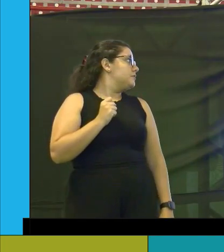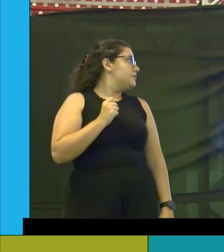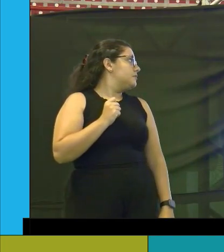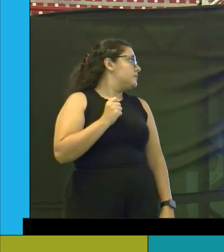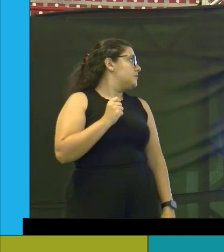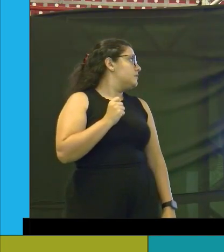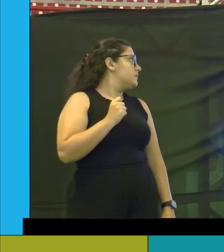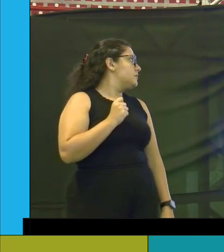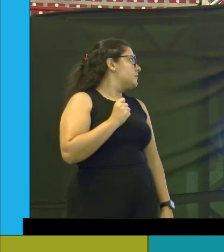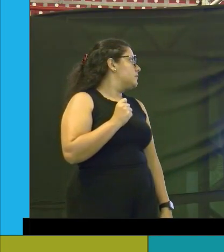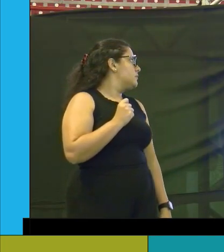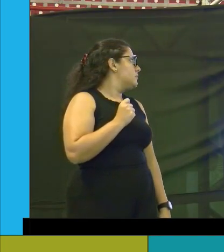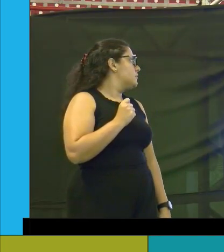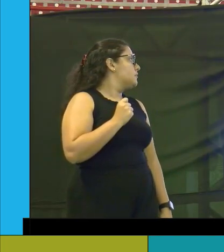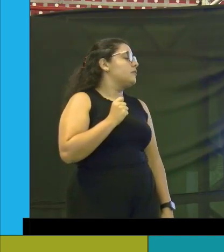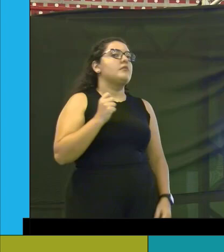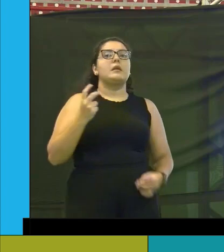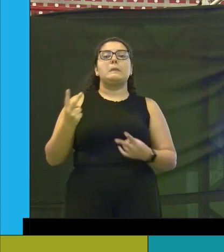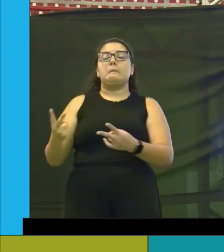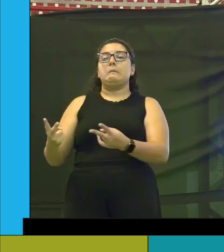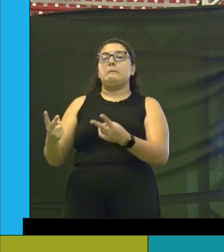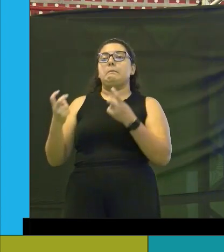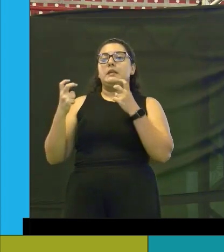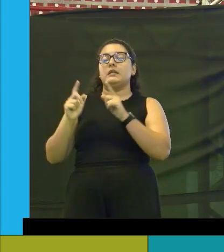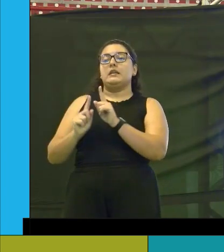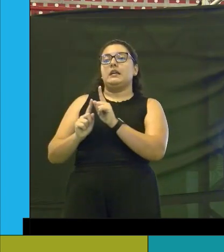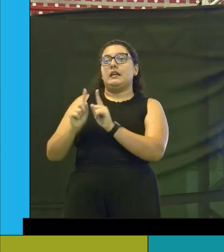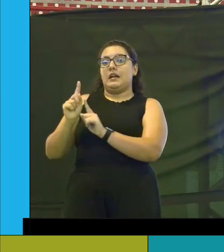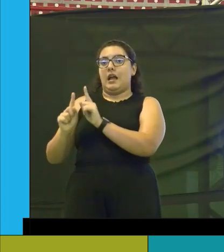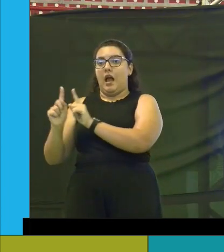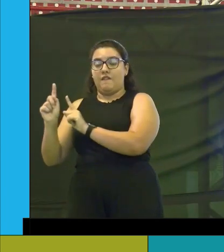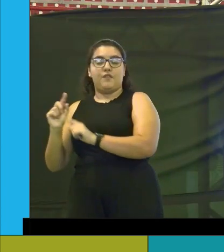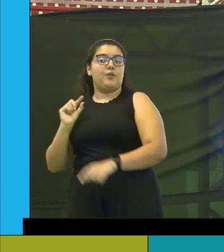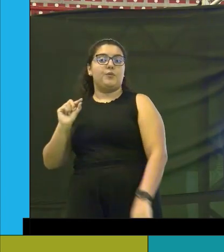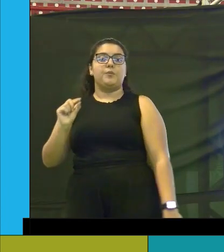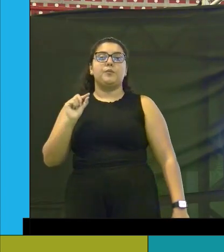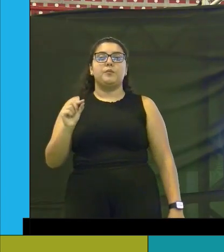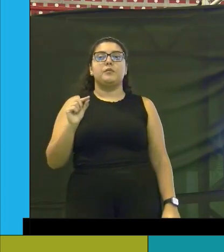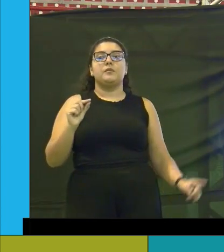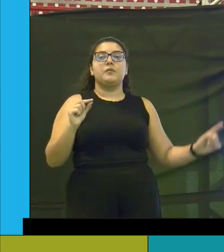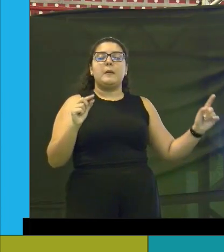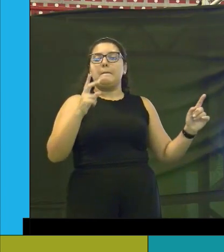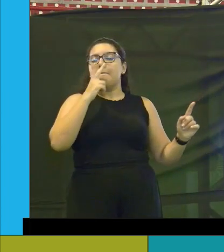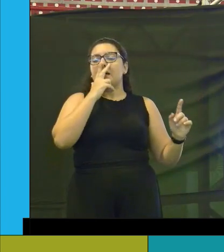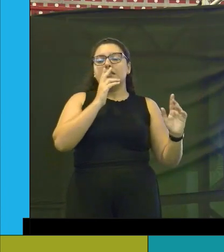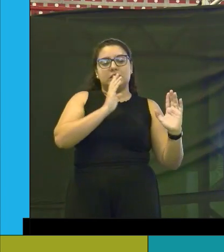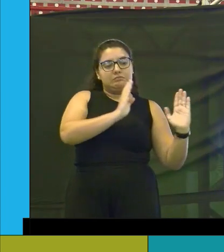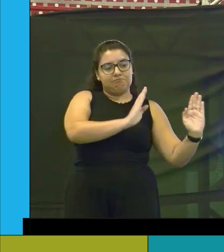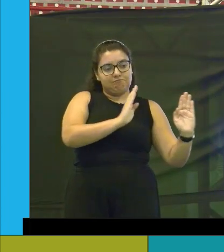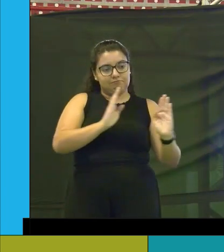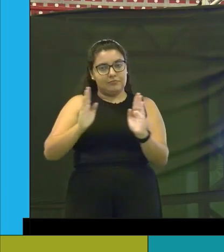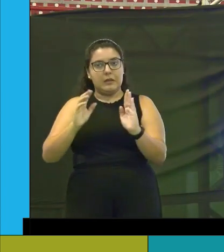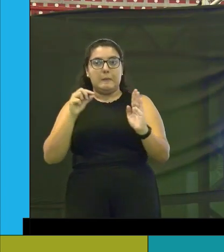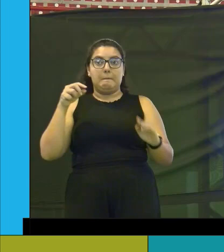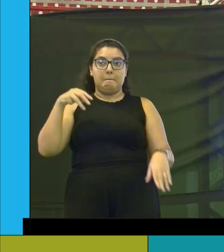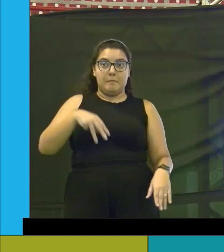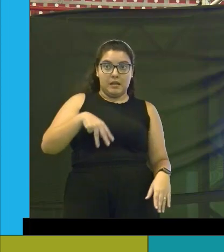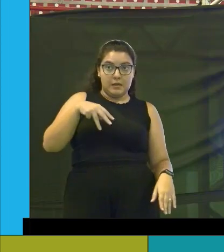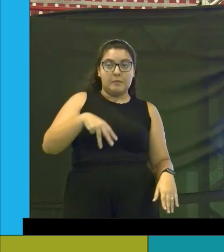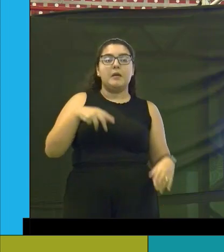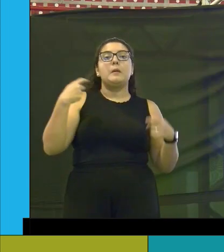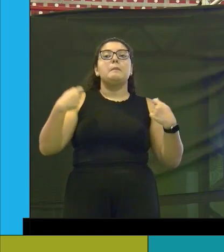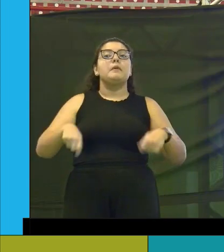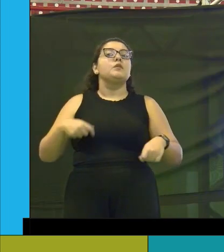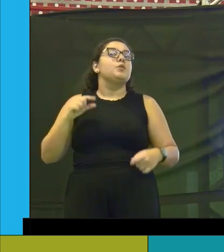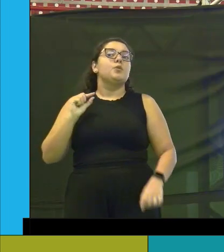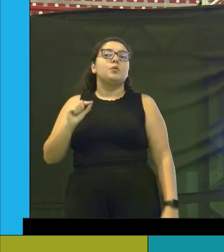só um minuto, mestre. Perceba que esse gráfico que nós, essa modelagem, tá, matemática aqui,